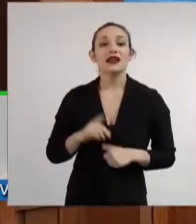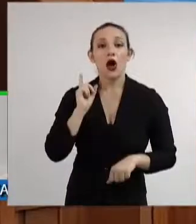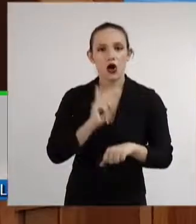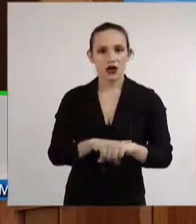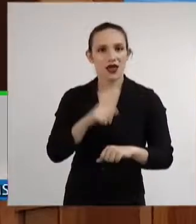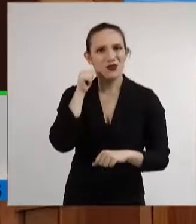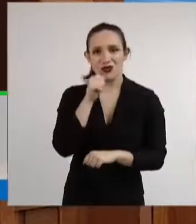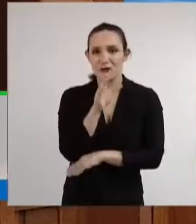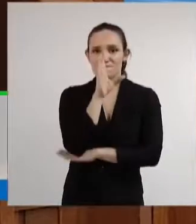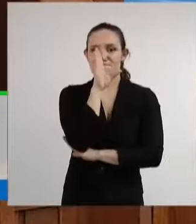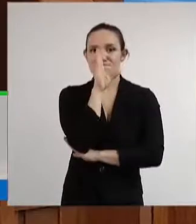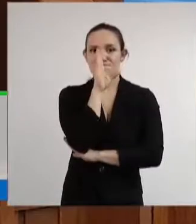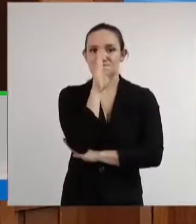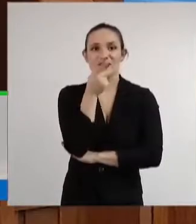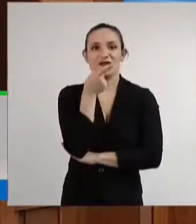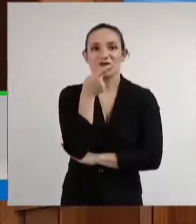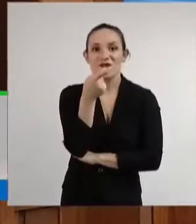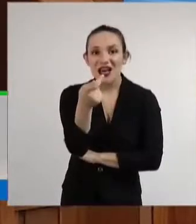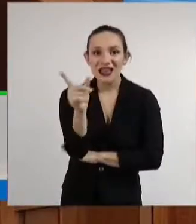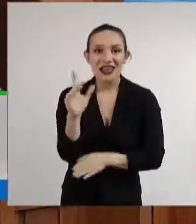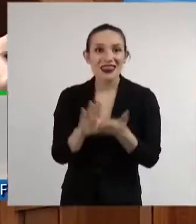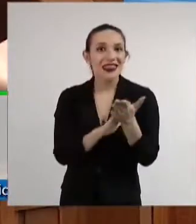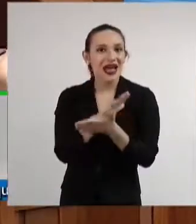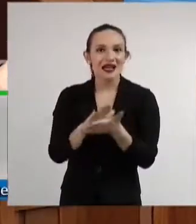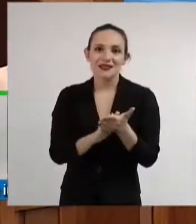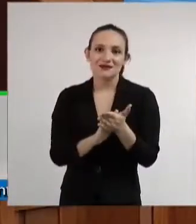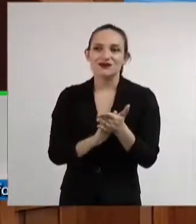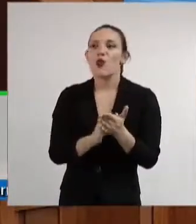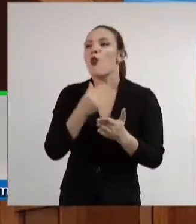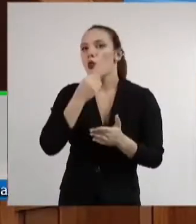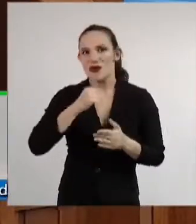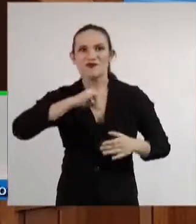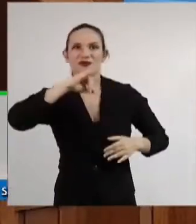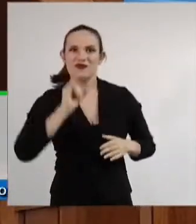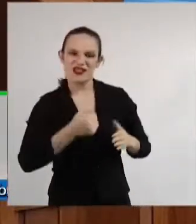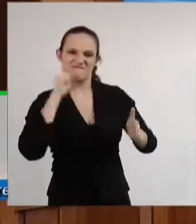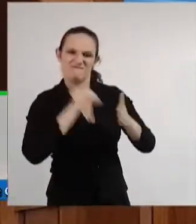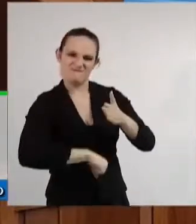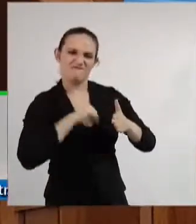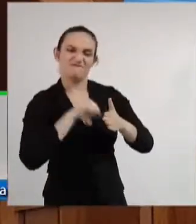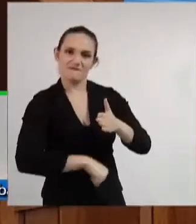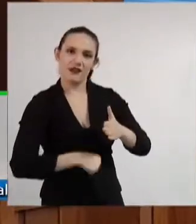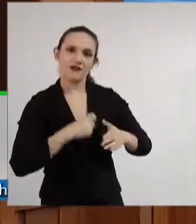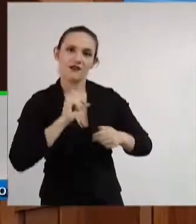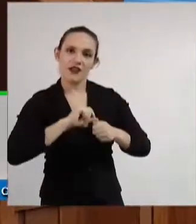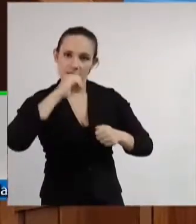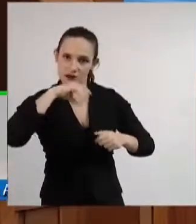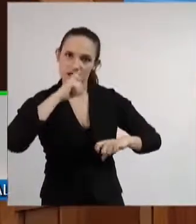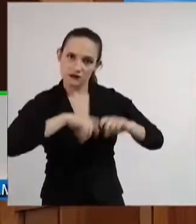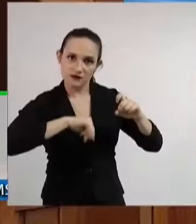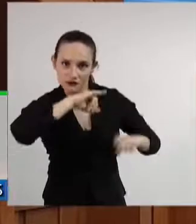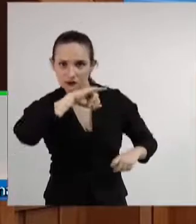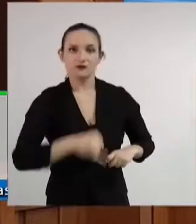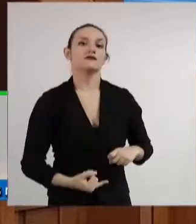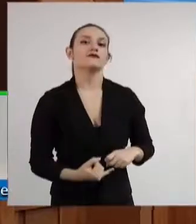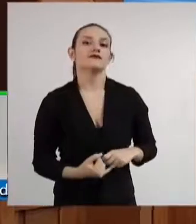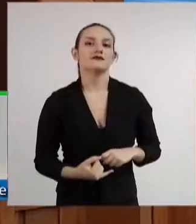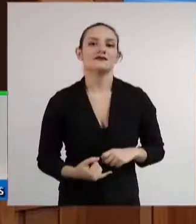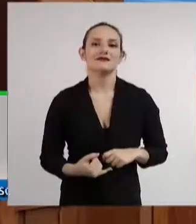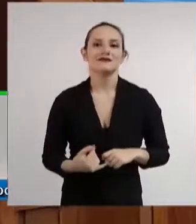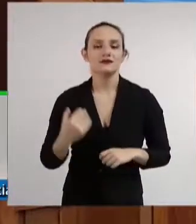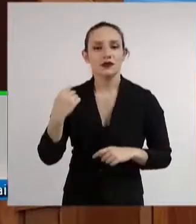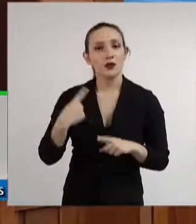unanimato, a omissão, e aí a mulher já fragilizada do ponto de vista